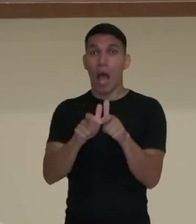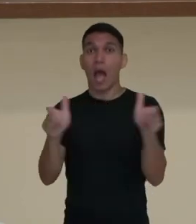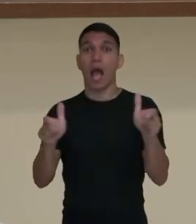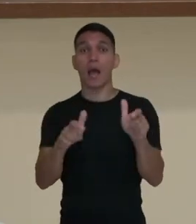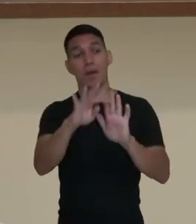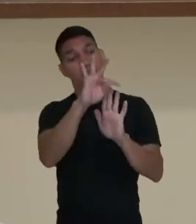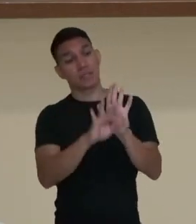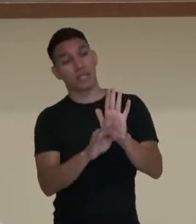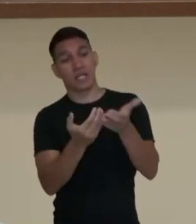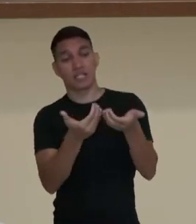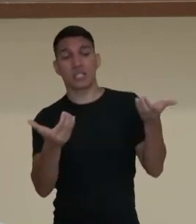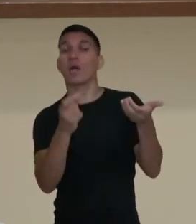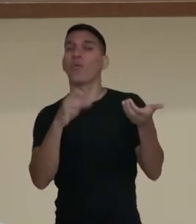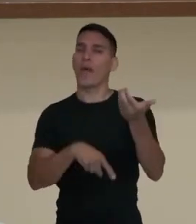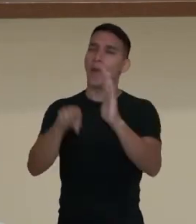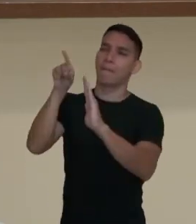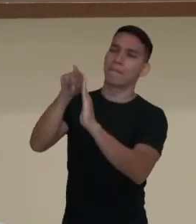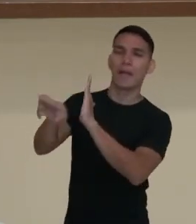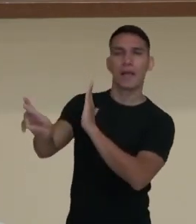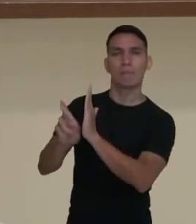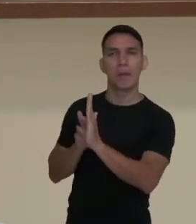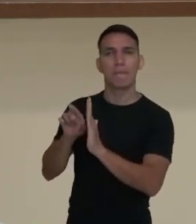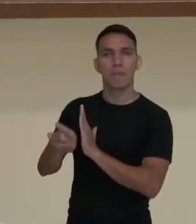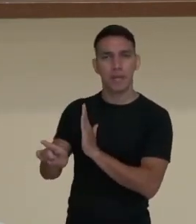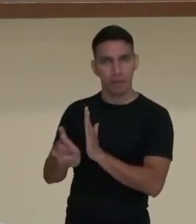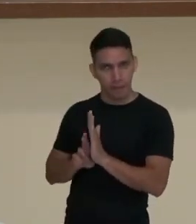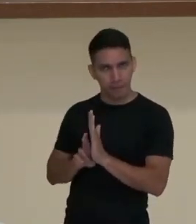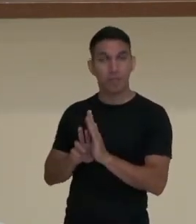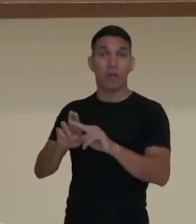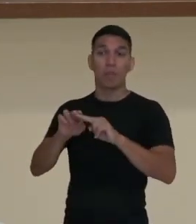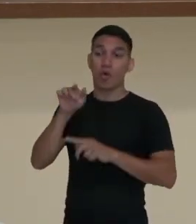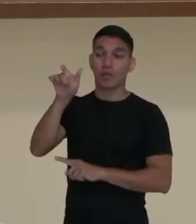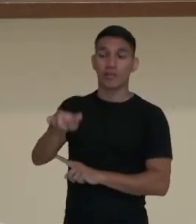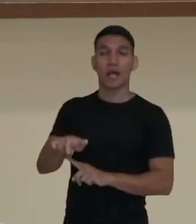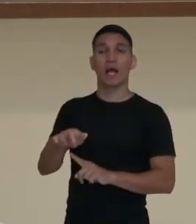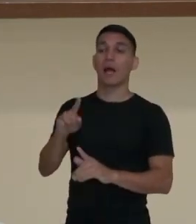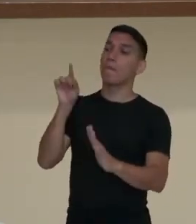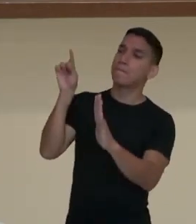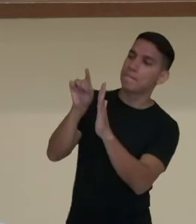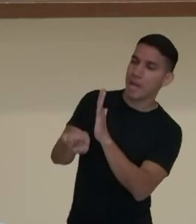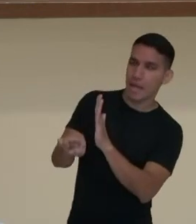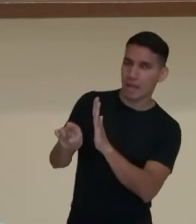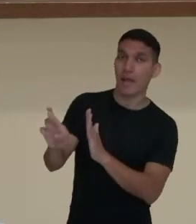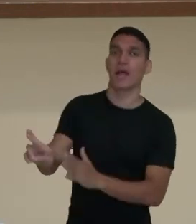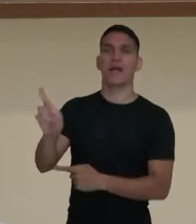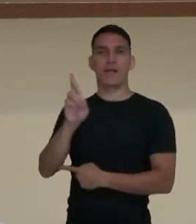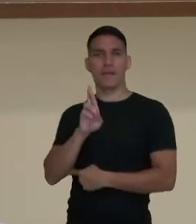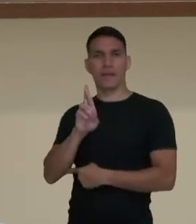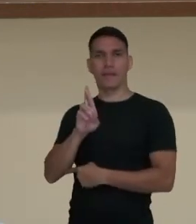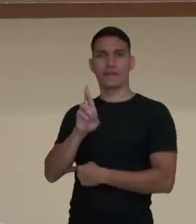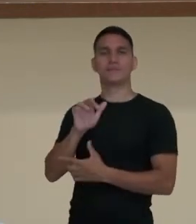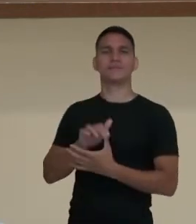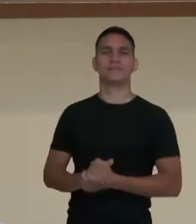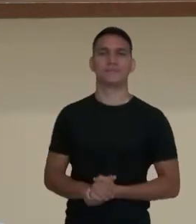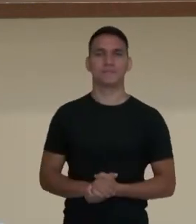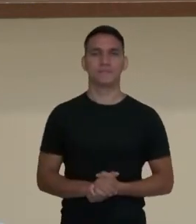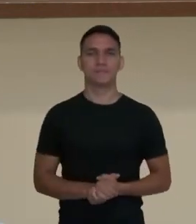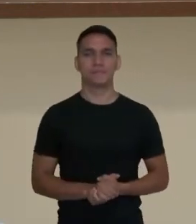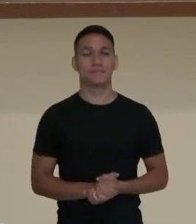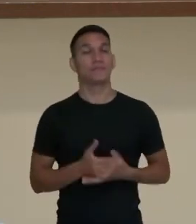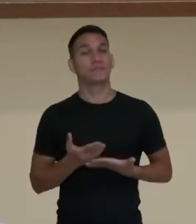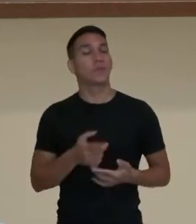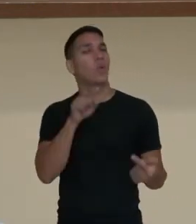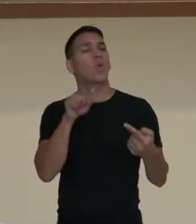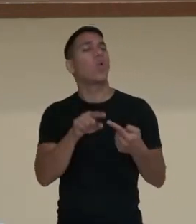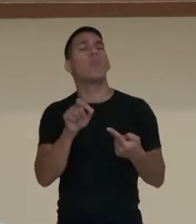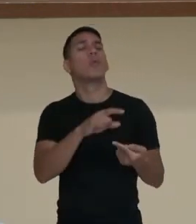está dividido em perguntas e respostas. Então a Francine pergunta, a Bianca responde, né? Qual é o